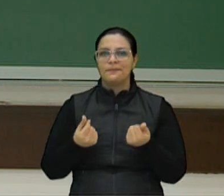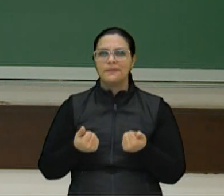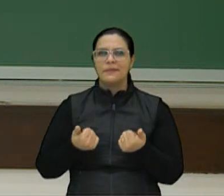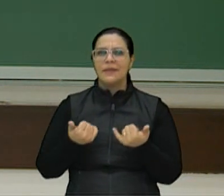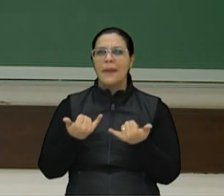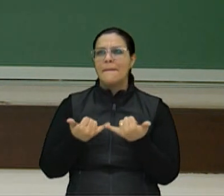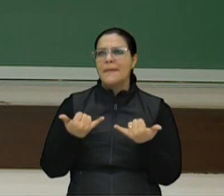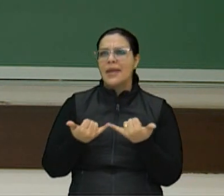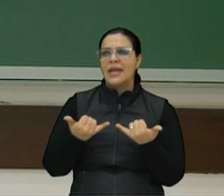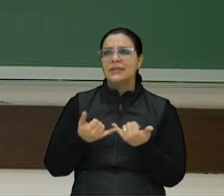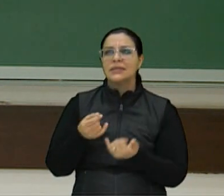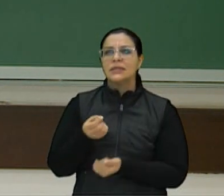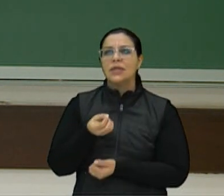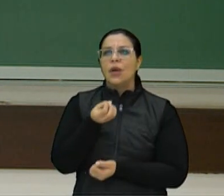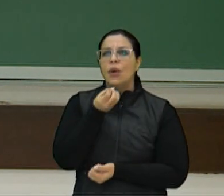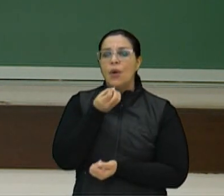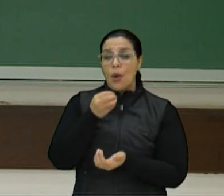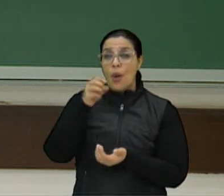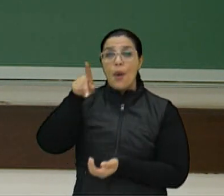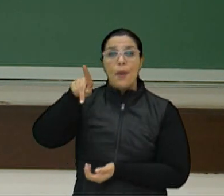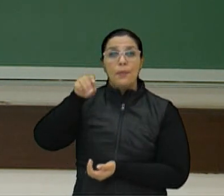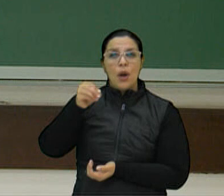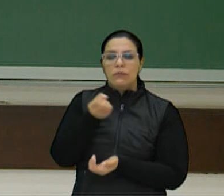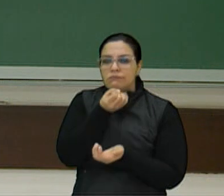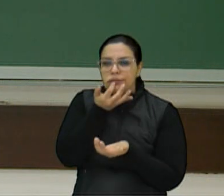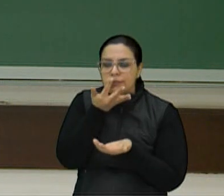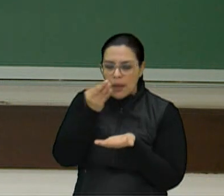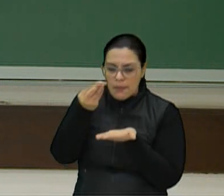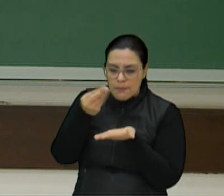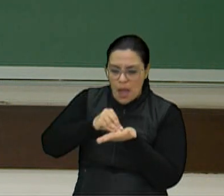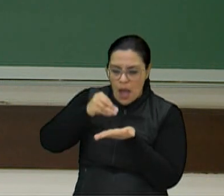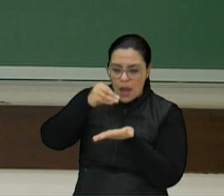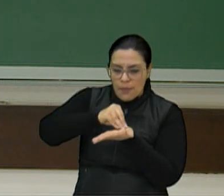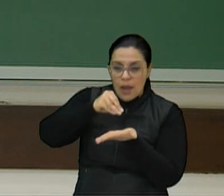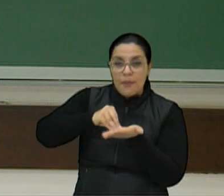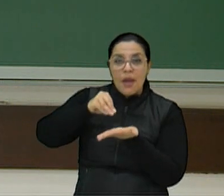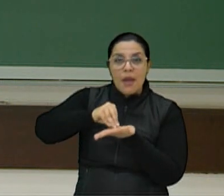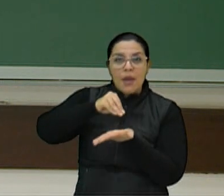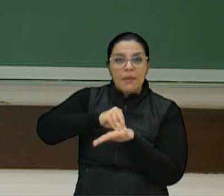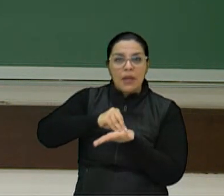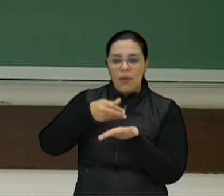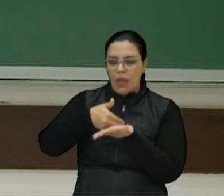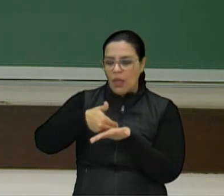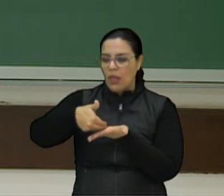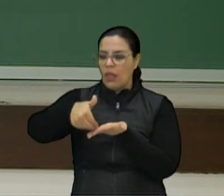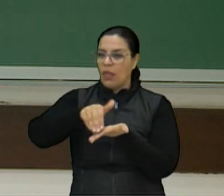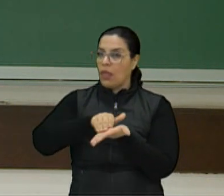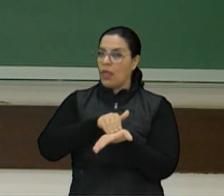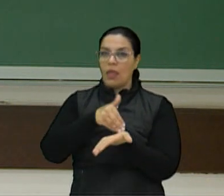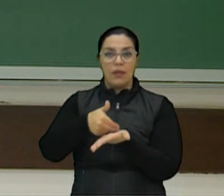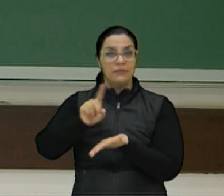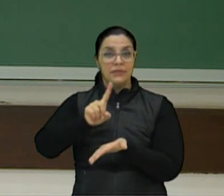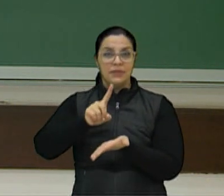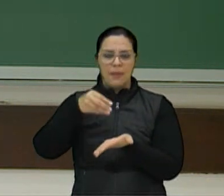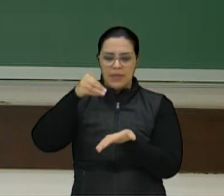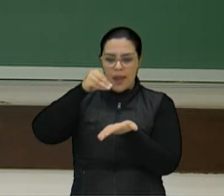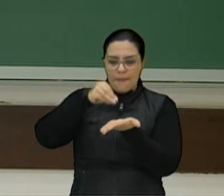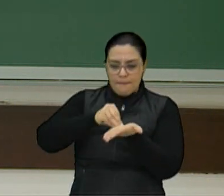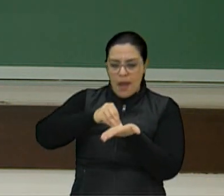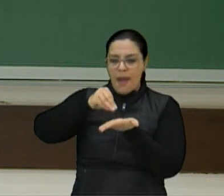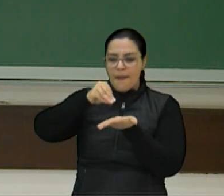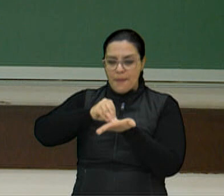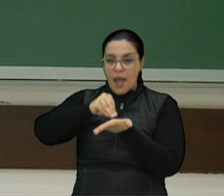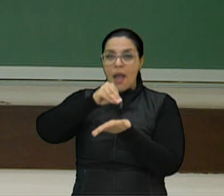é como se os pozinhos tivessem sido colocados ali em cima. Não tem uma continuidade ligando totalmente. É feito